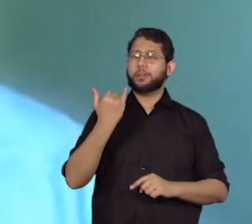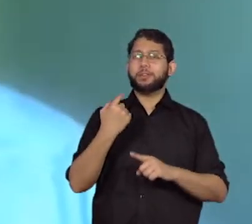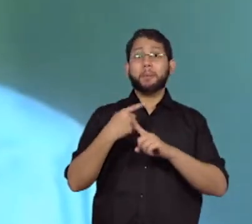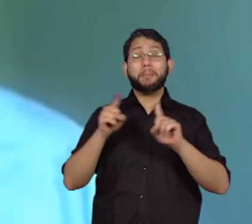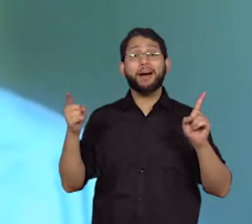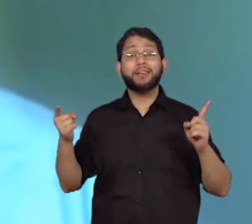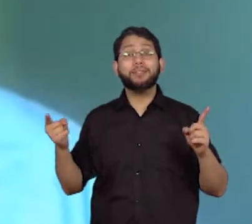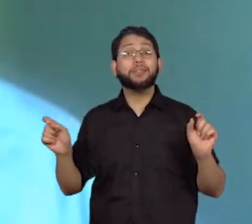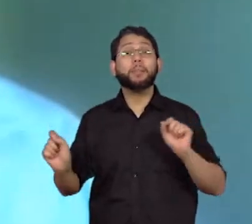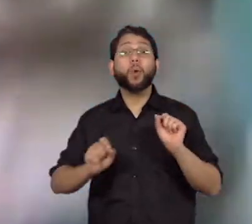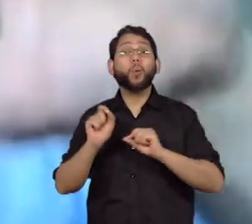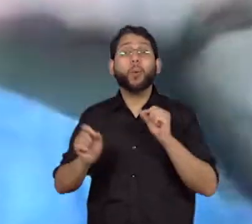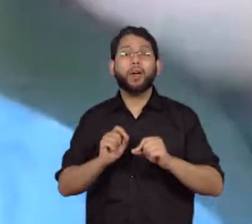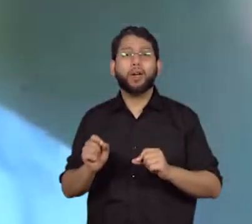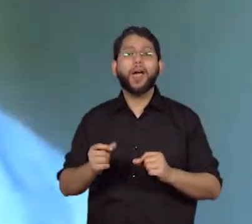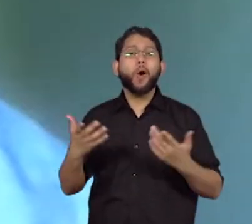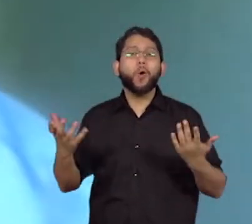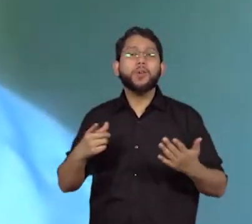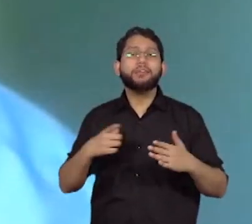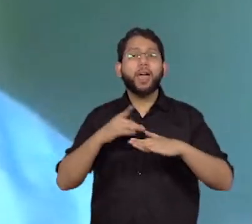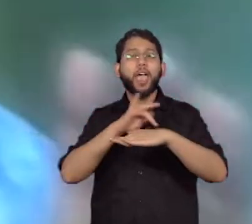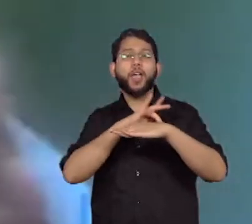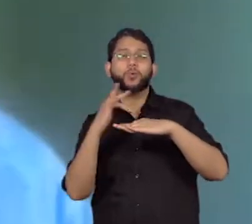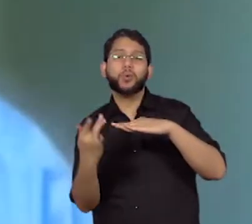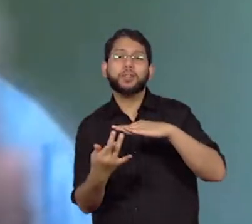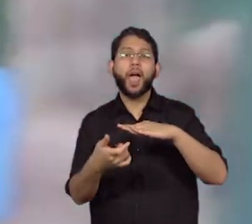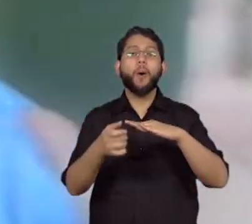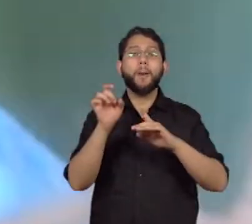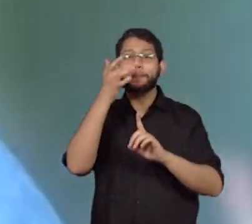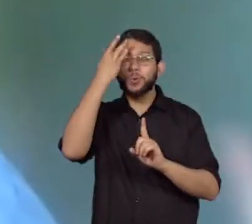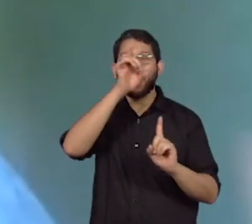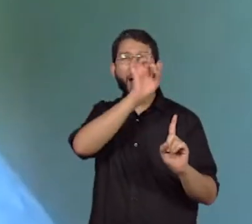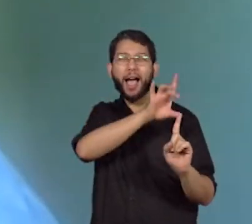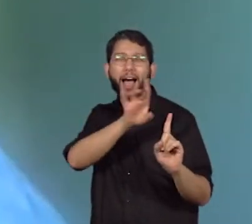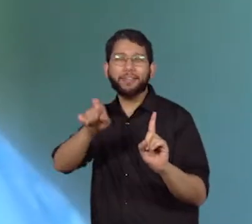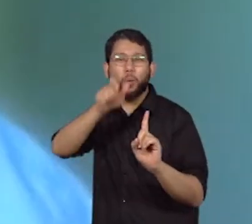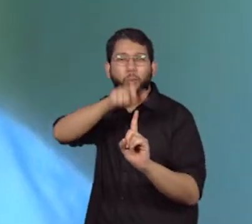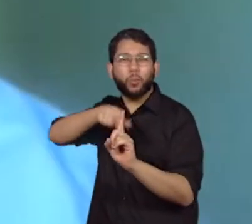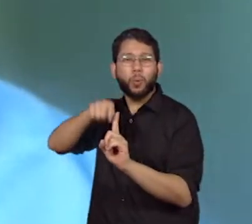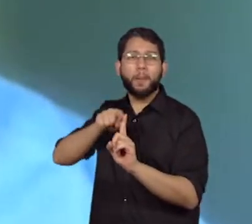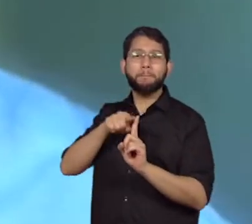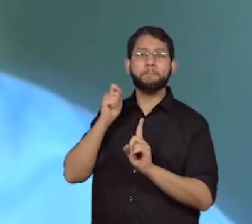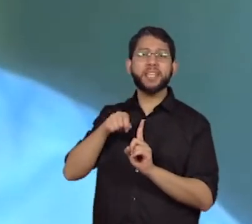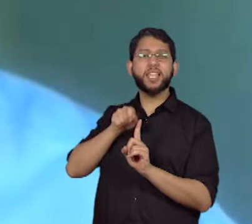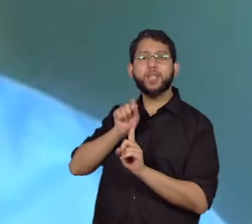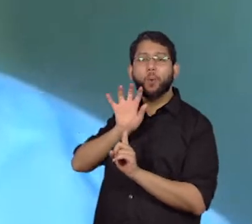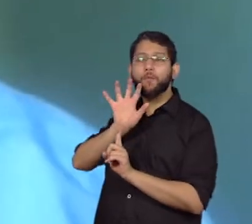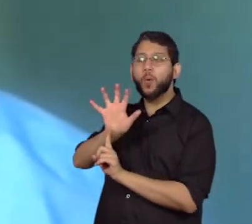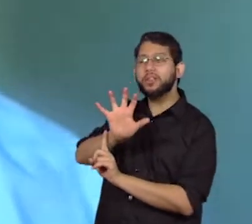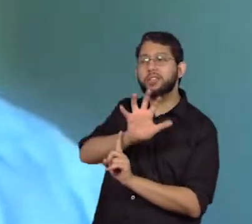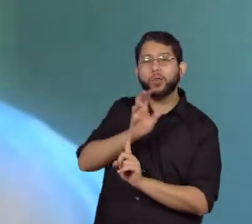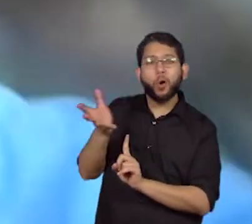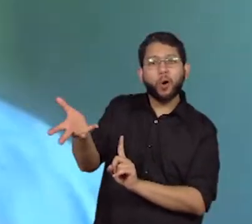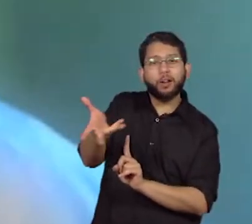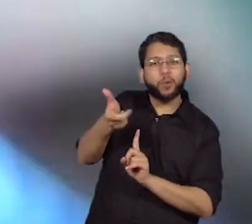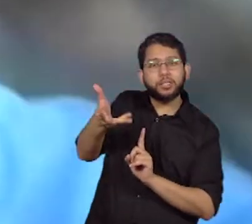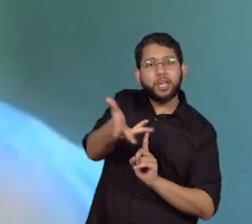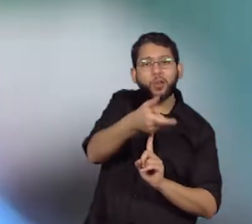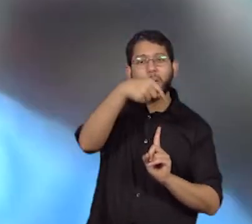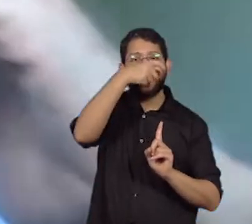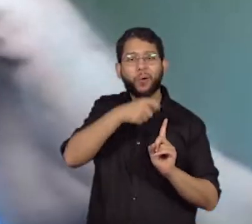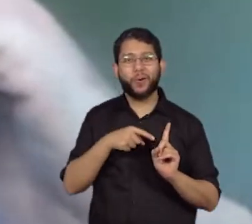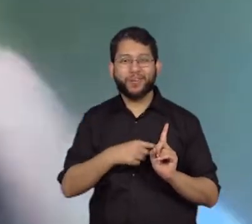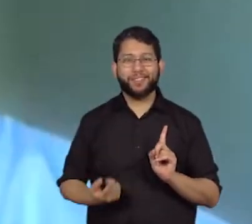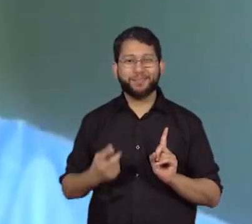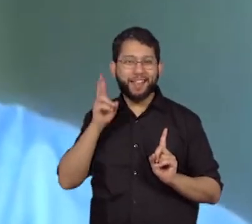um influenciador. E, para mim, é a grande mudança da mídia. Quando eu olho para os últimos 20 anos, que eu fui vendo, né, esses saltos, né, do